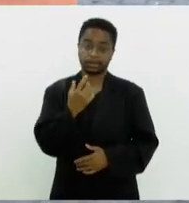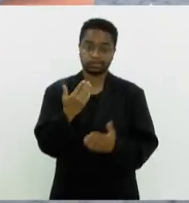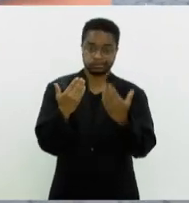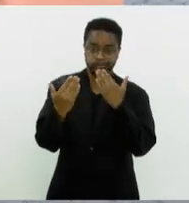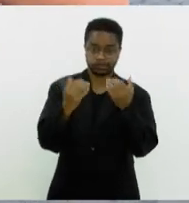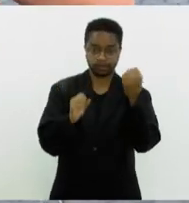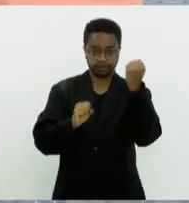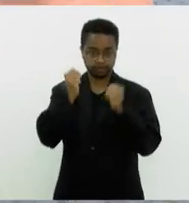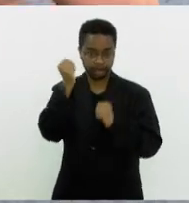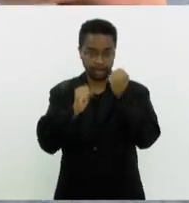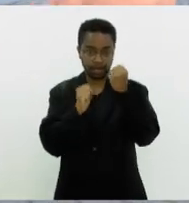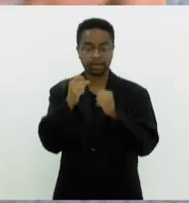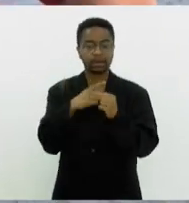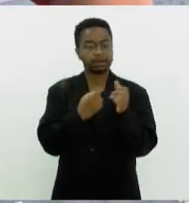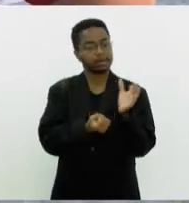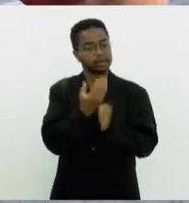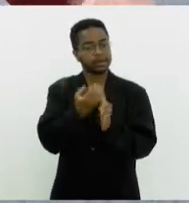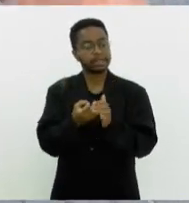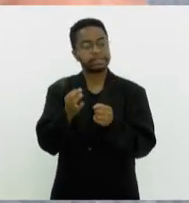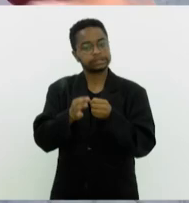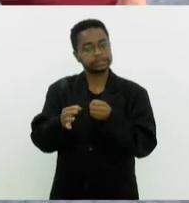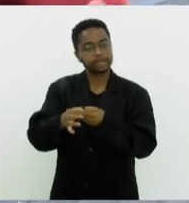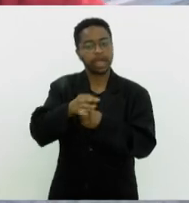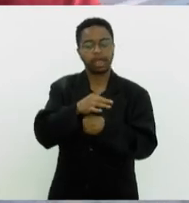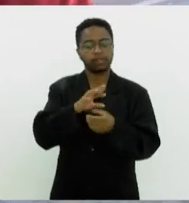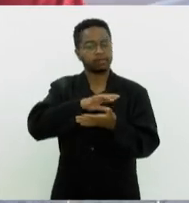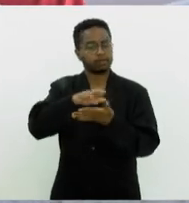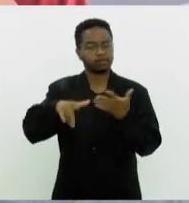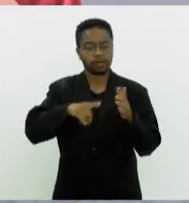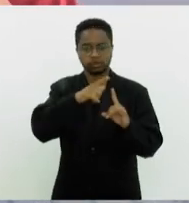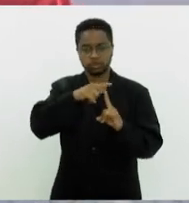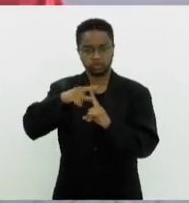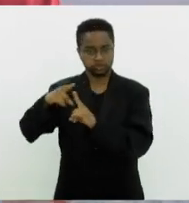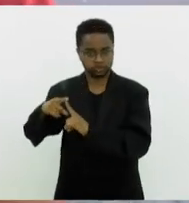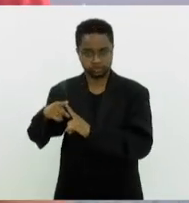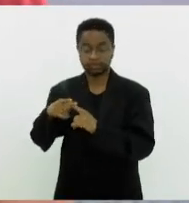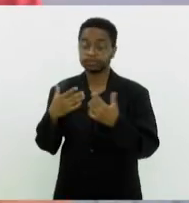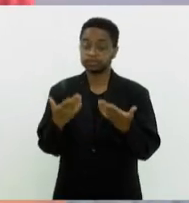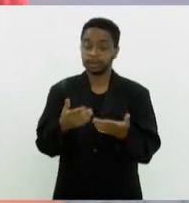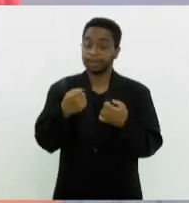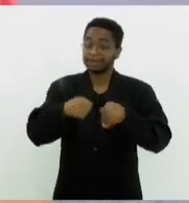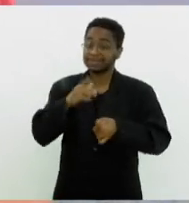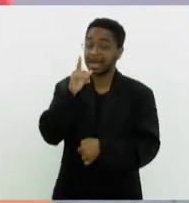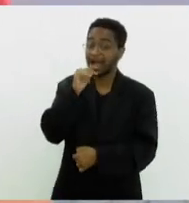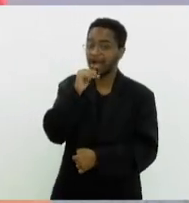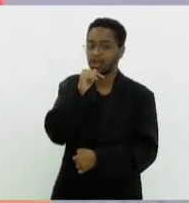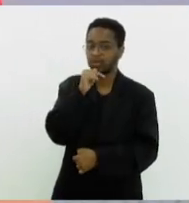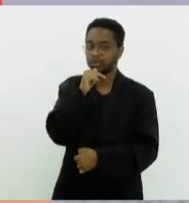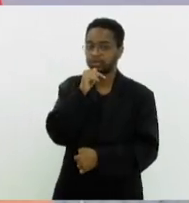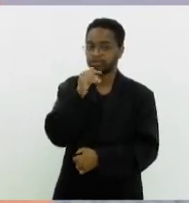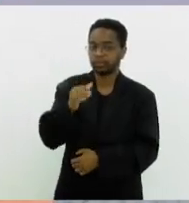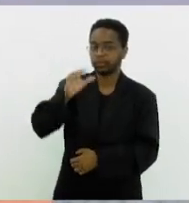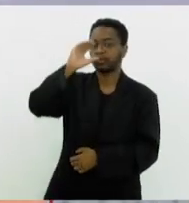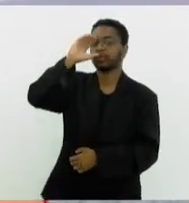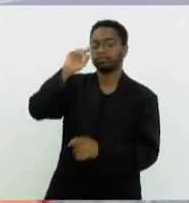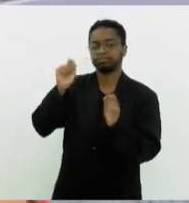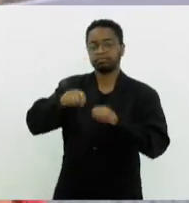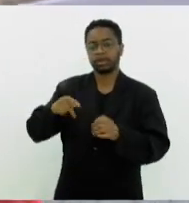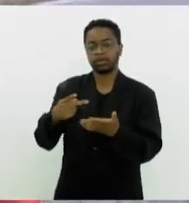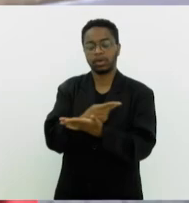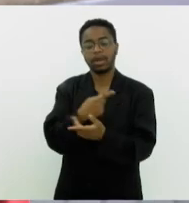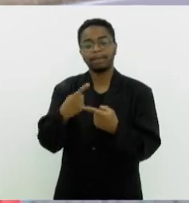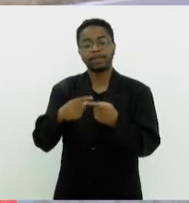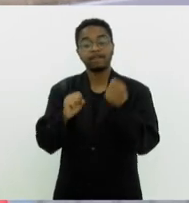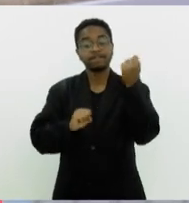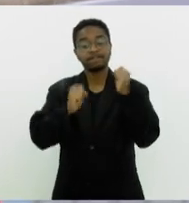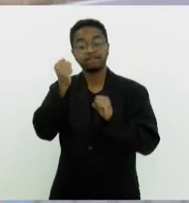produz células musculares, ósseas, cerebrais, tudo que você possa imaginar. Preciso de água para que isso aconteça. Por quê? Porque uma fábrica